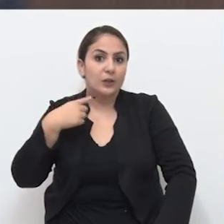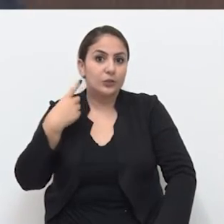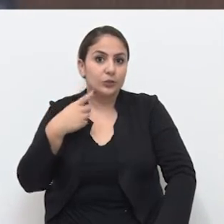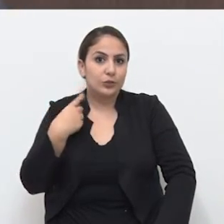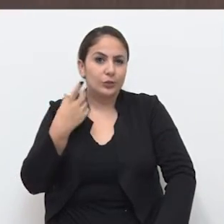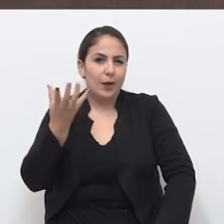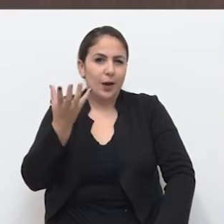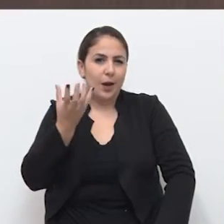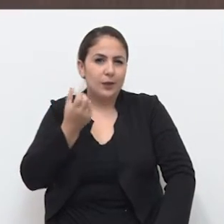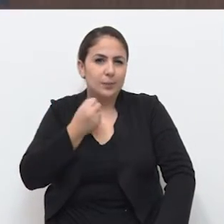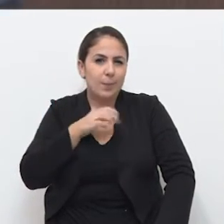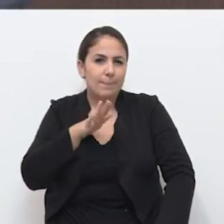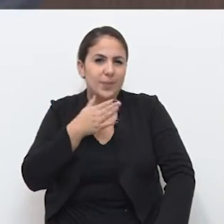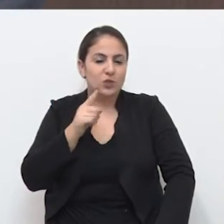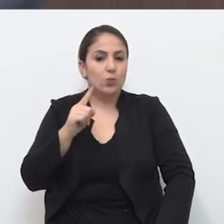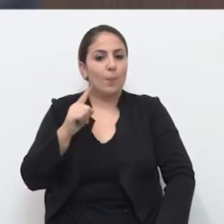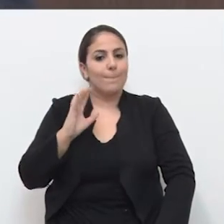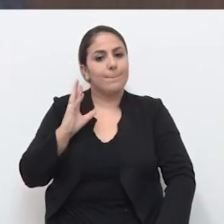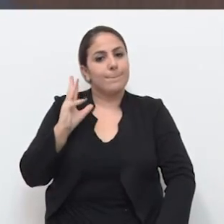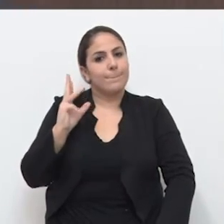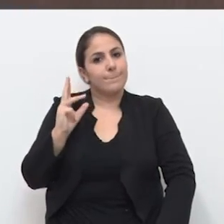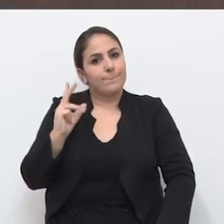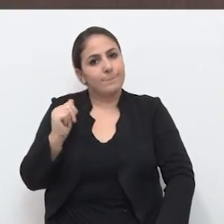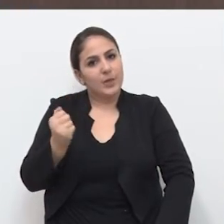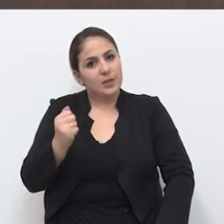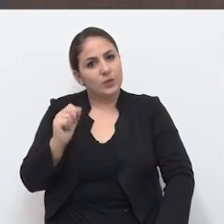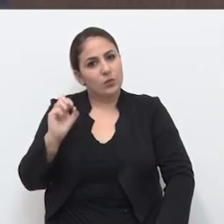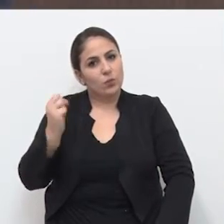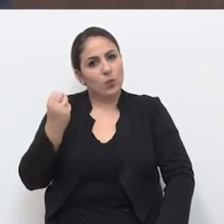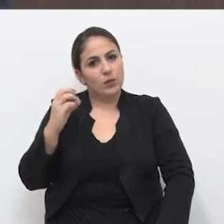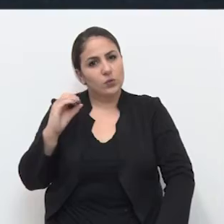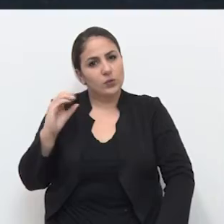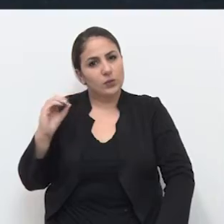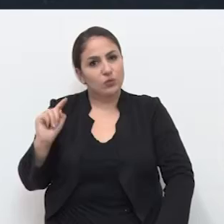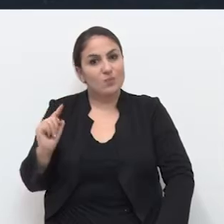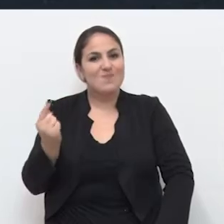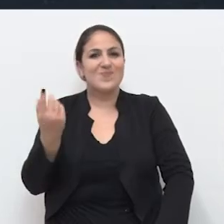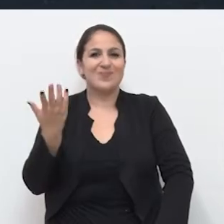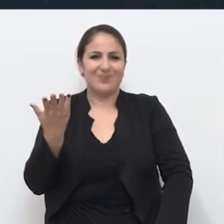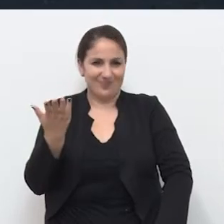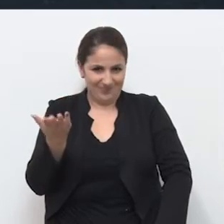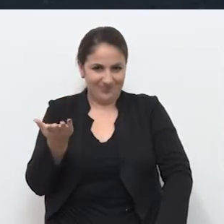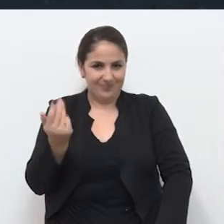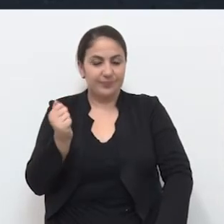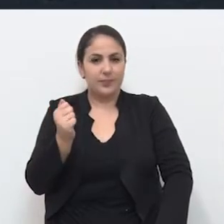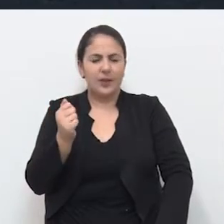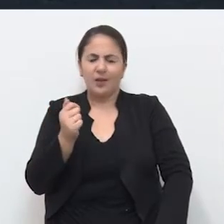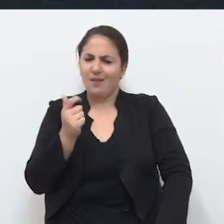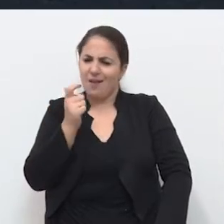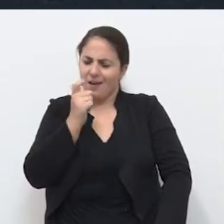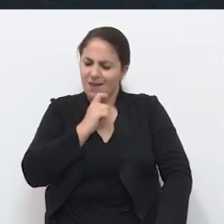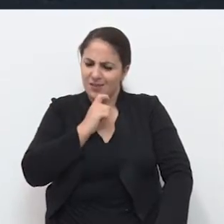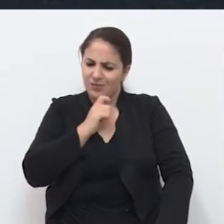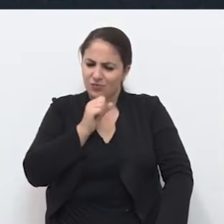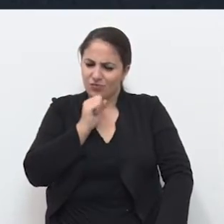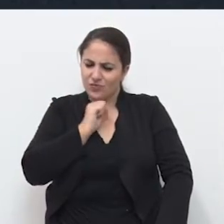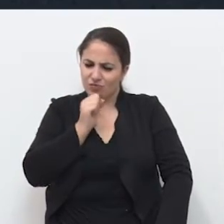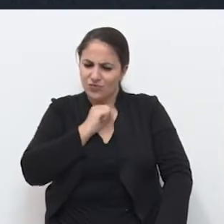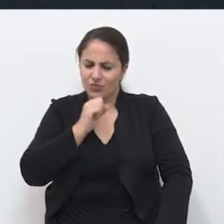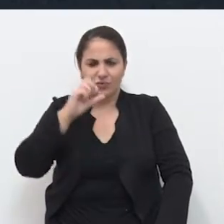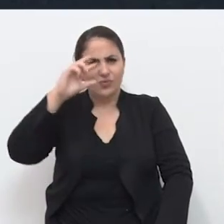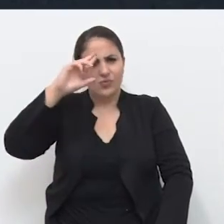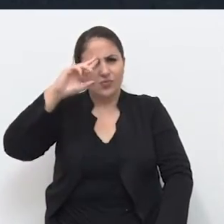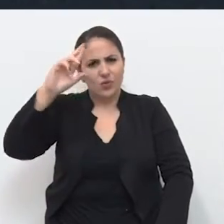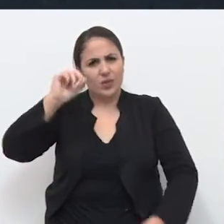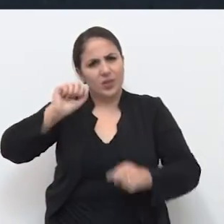que vai ganhar em torno de 1.800.000. Me parece que os antigos proprietários